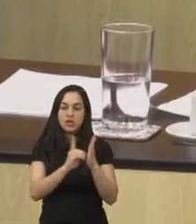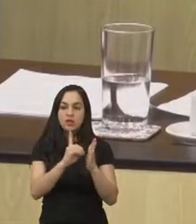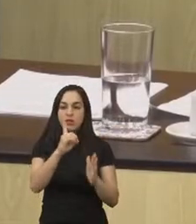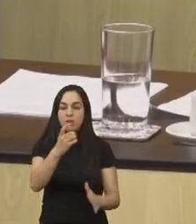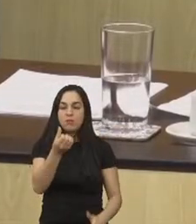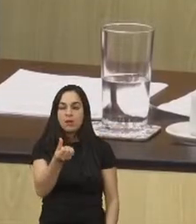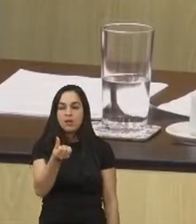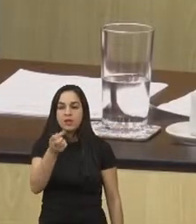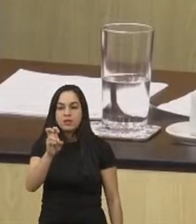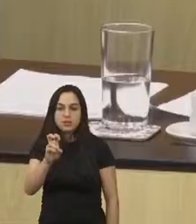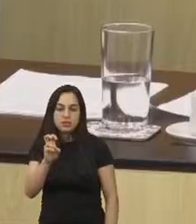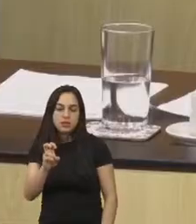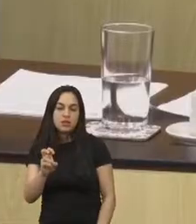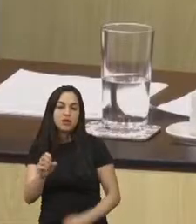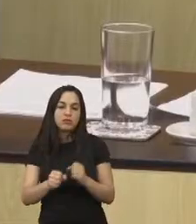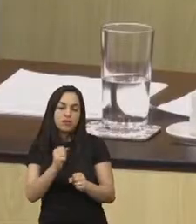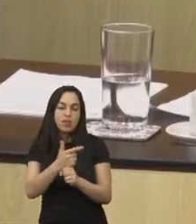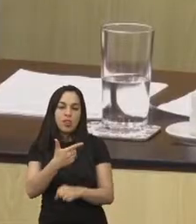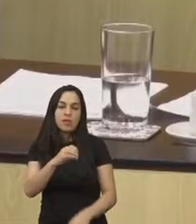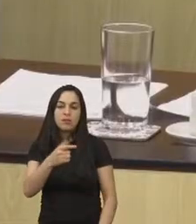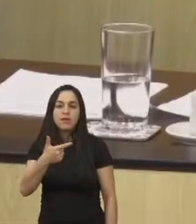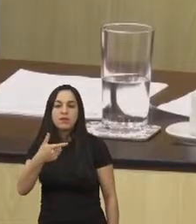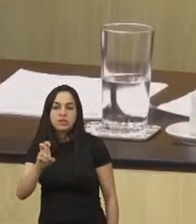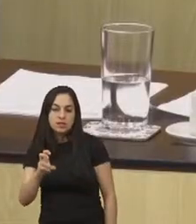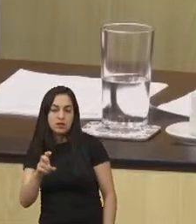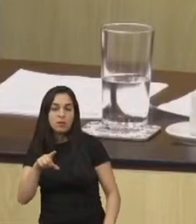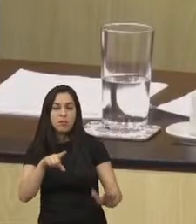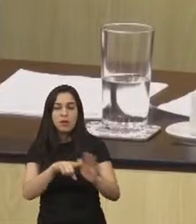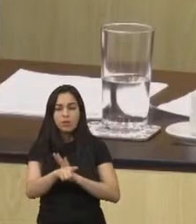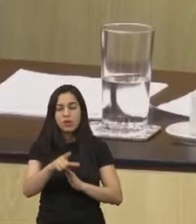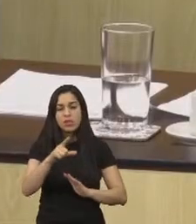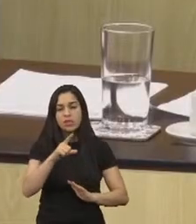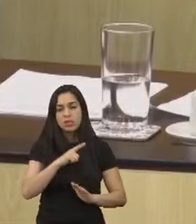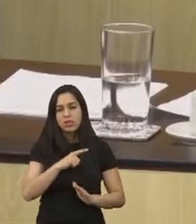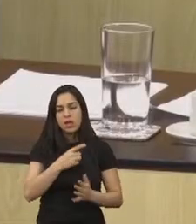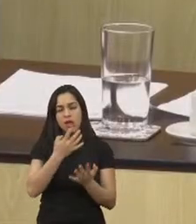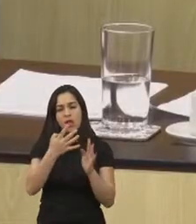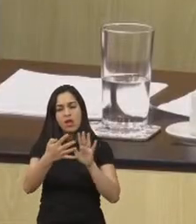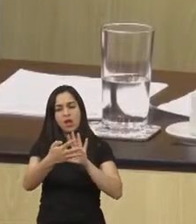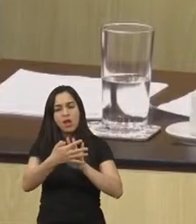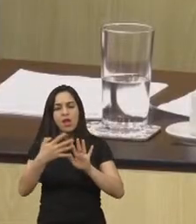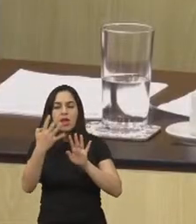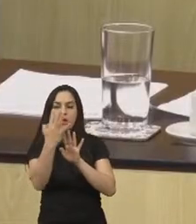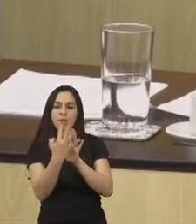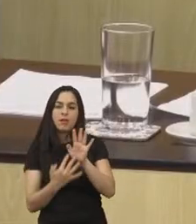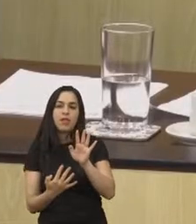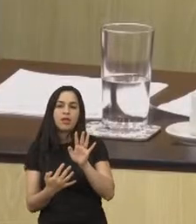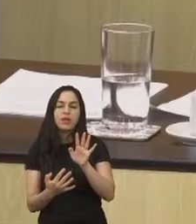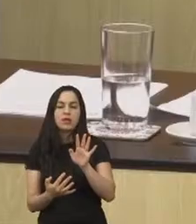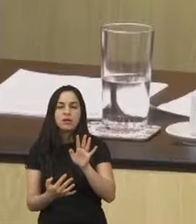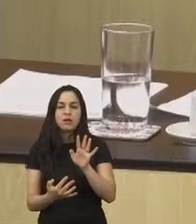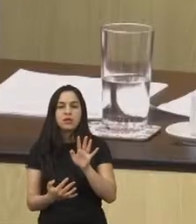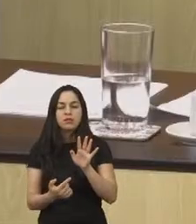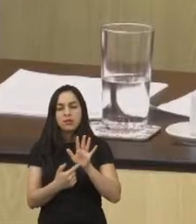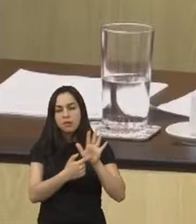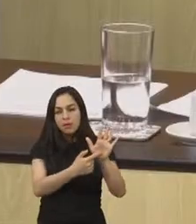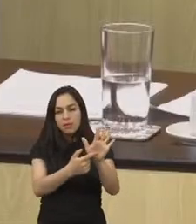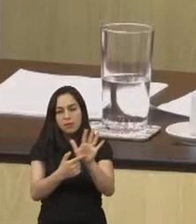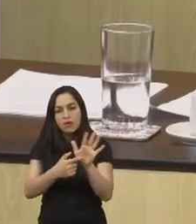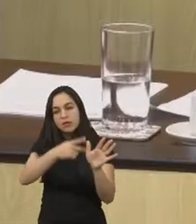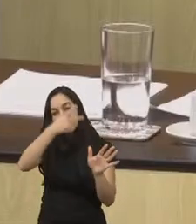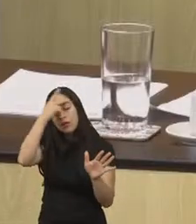165/2025. Além disso, existe um cronograma ou planejamento para o reconhecimento público